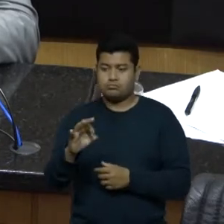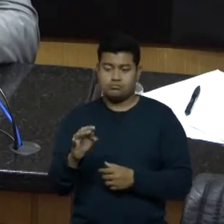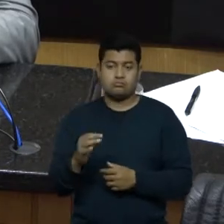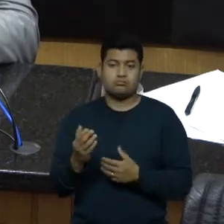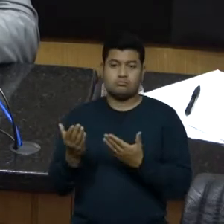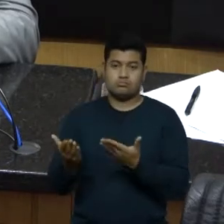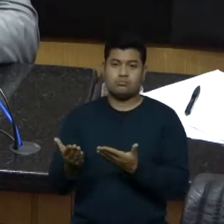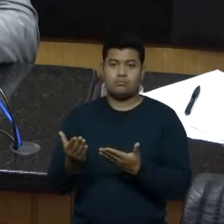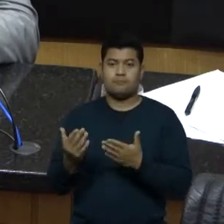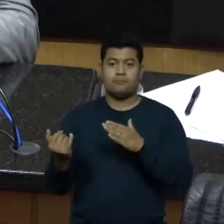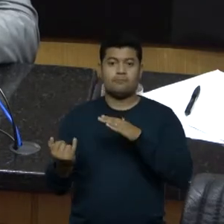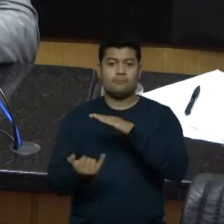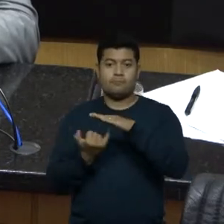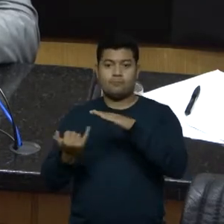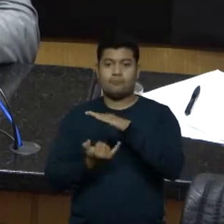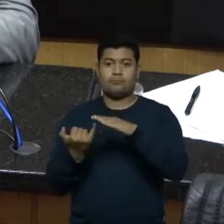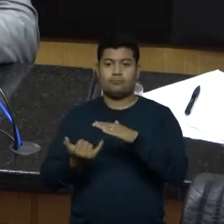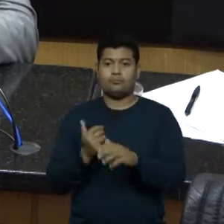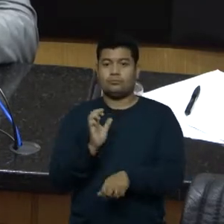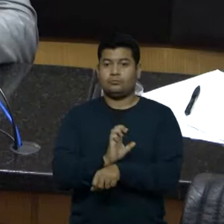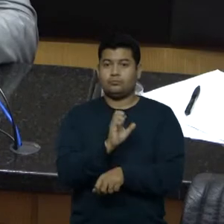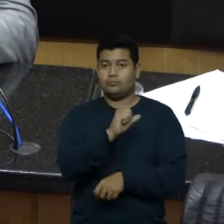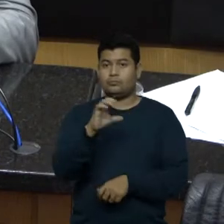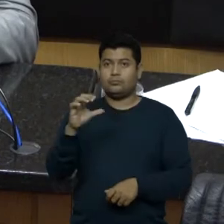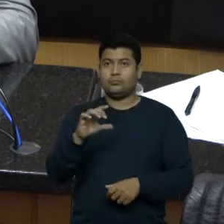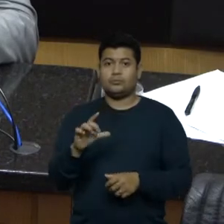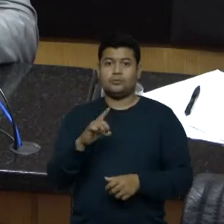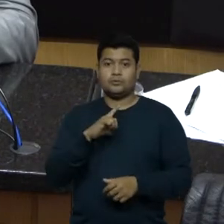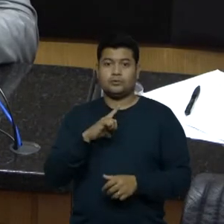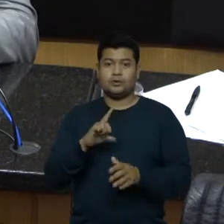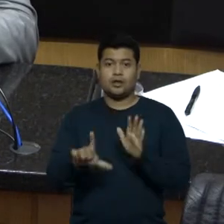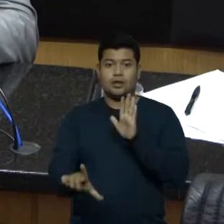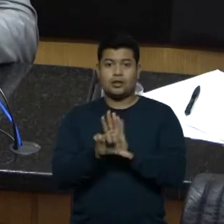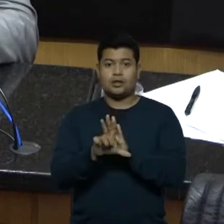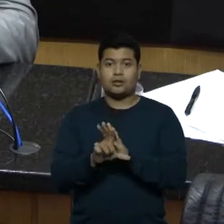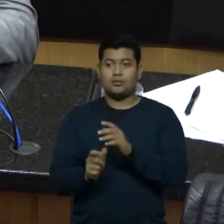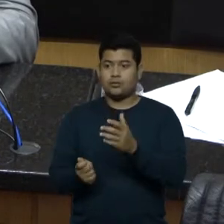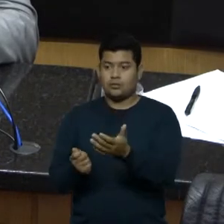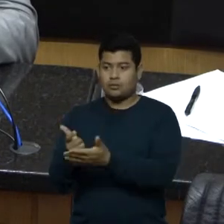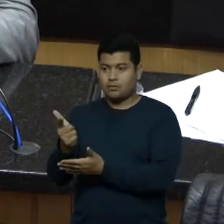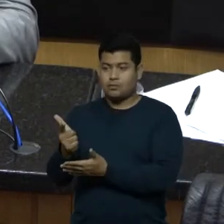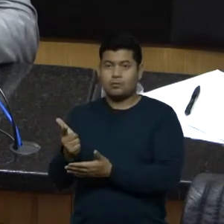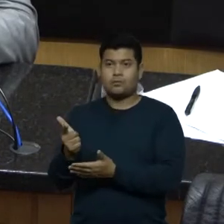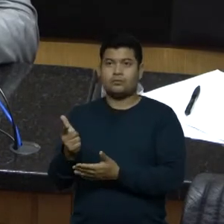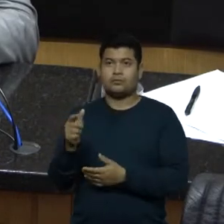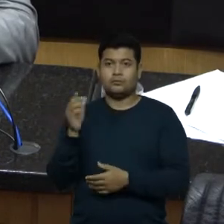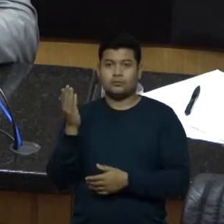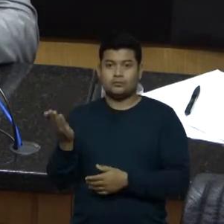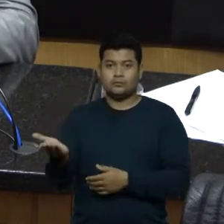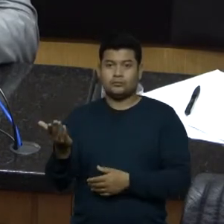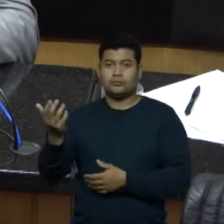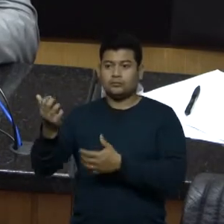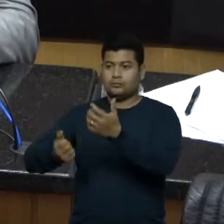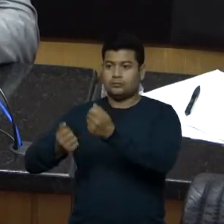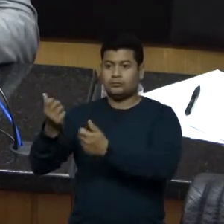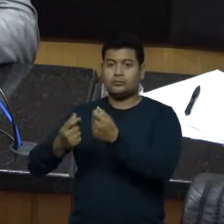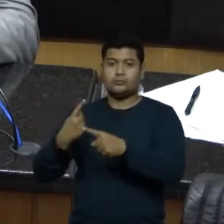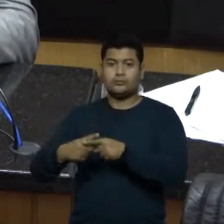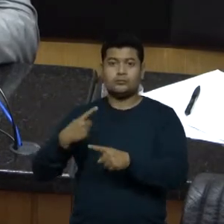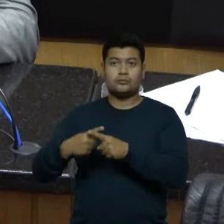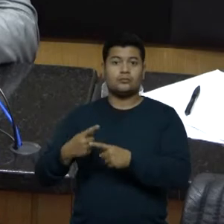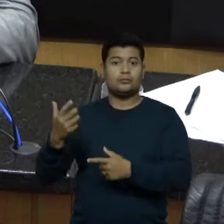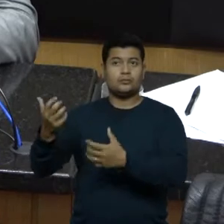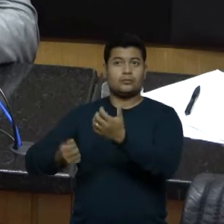a indústria Catarinense tinha na lei anterior para comprar o leite do nosso produtor Catarinense porque o